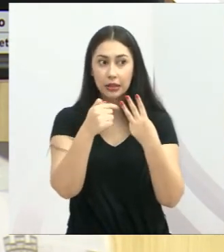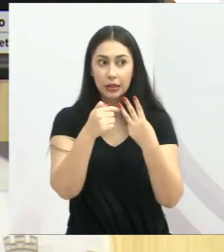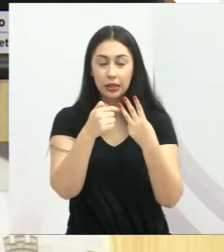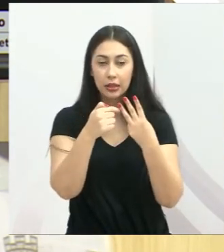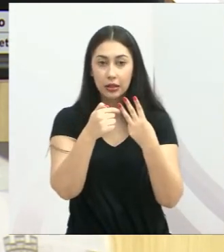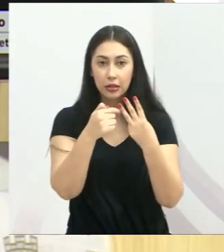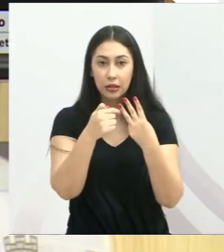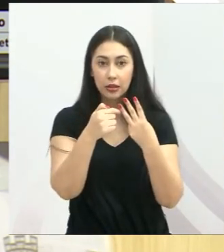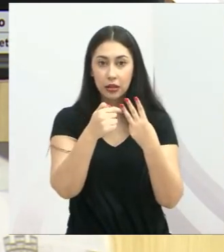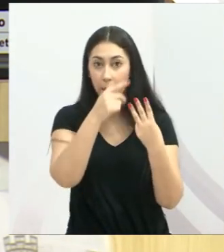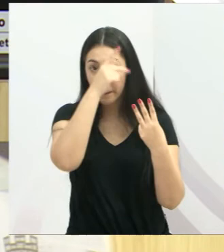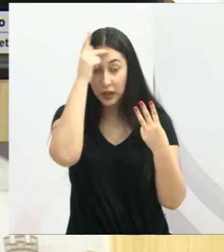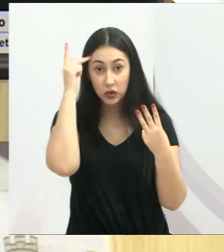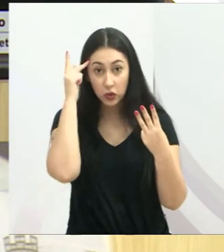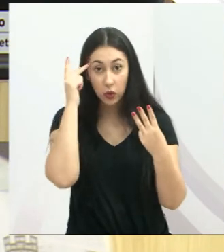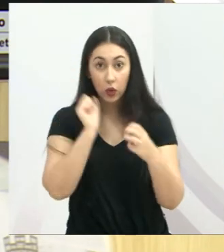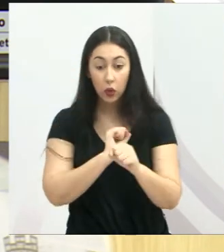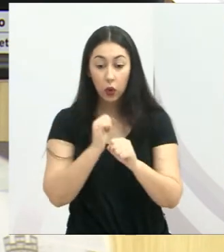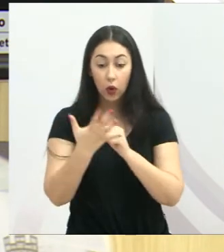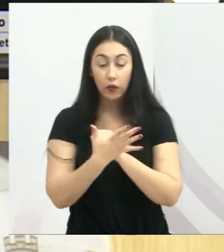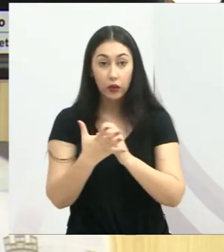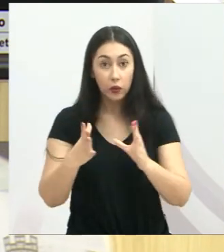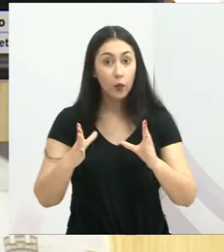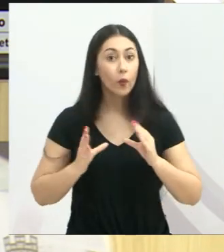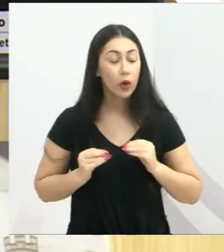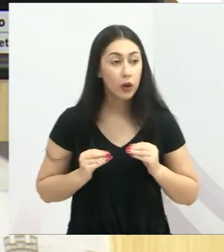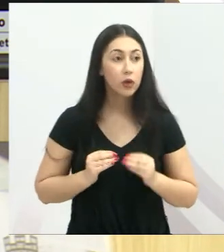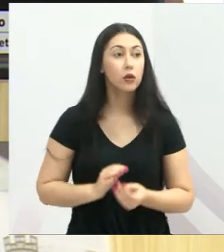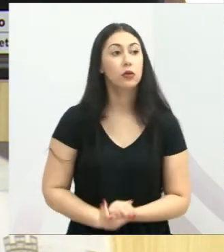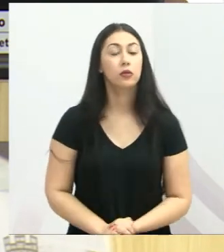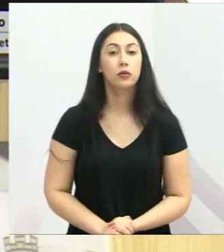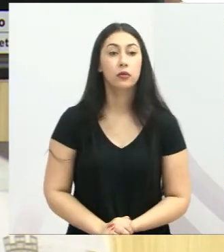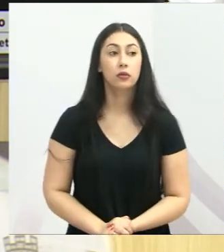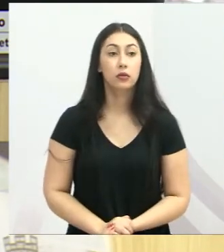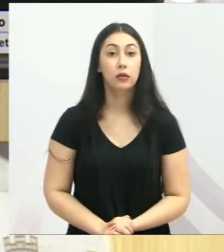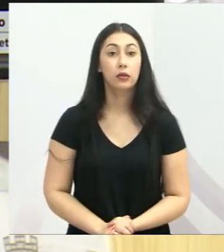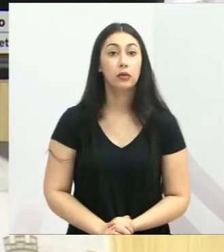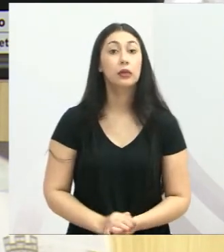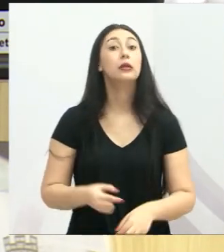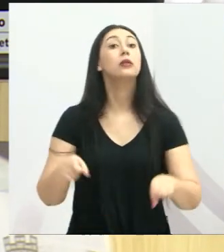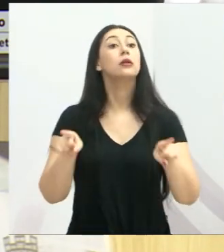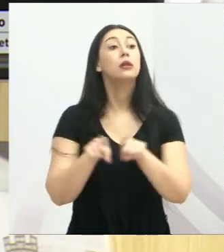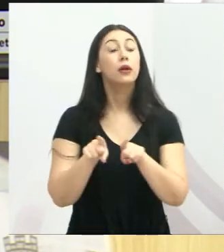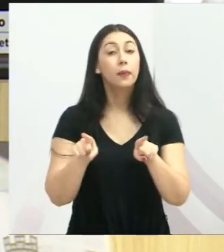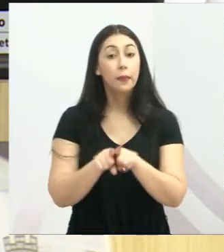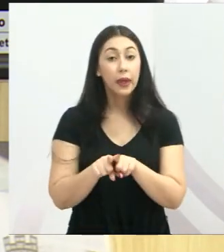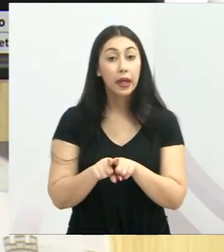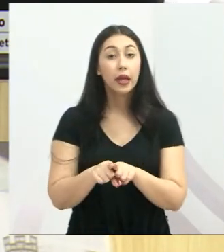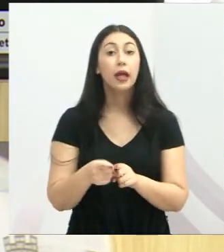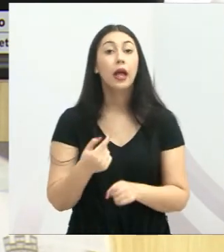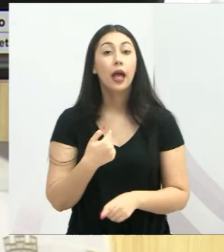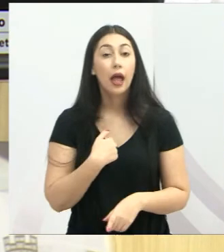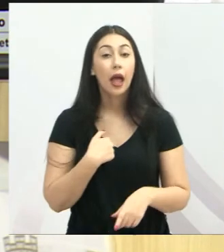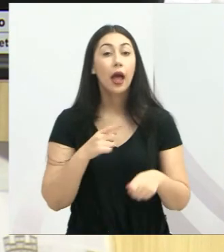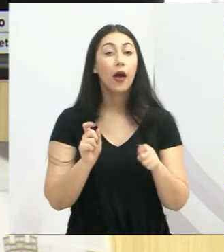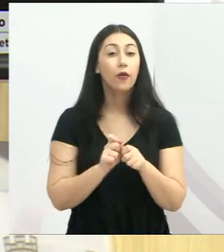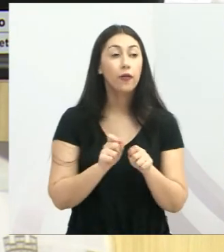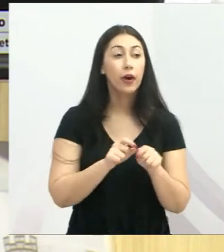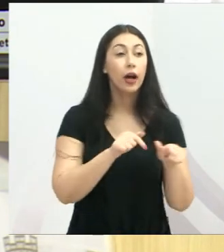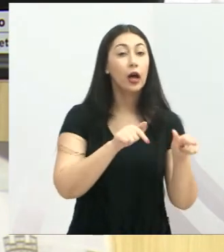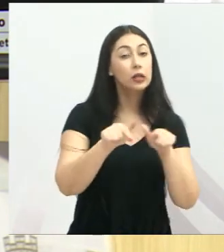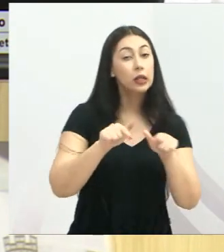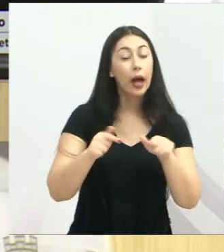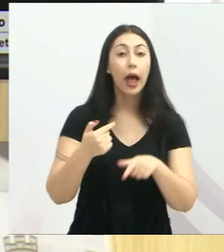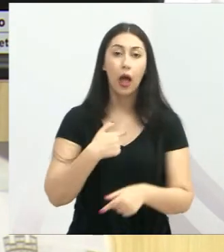casa com o Covid. Inclusive, eu tenho feito alguns trabalhos, né, sou